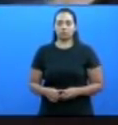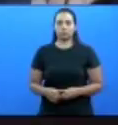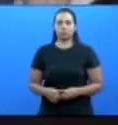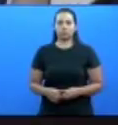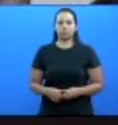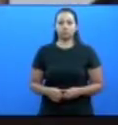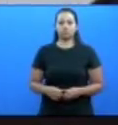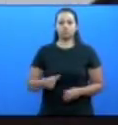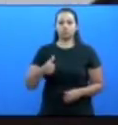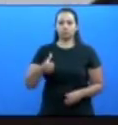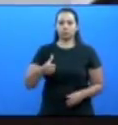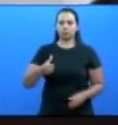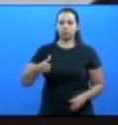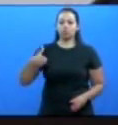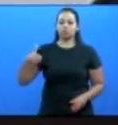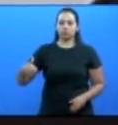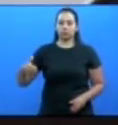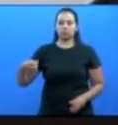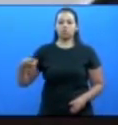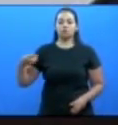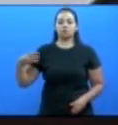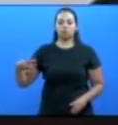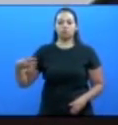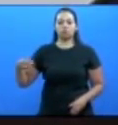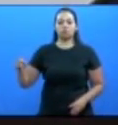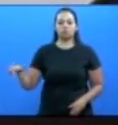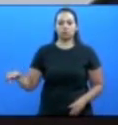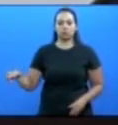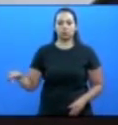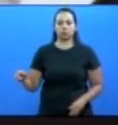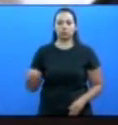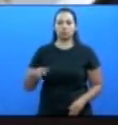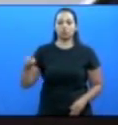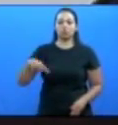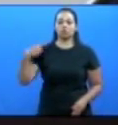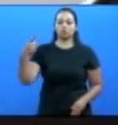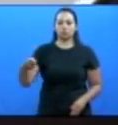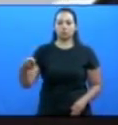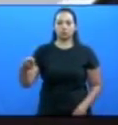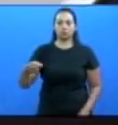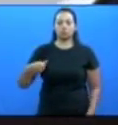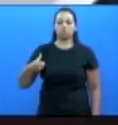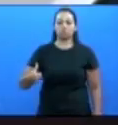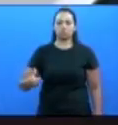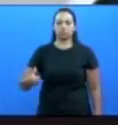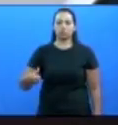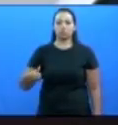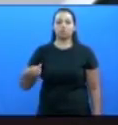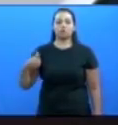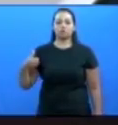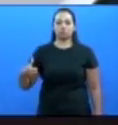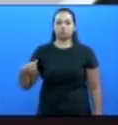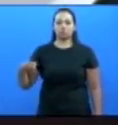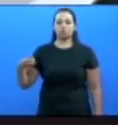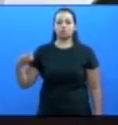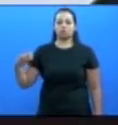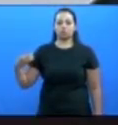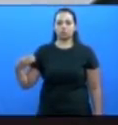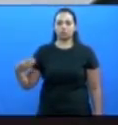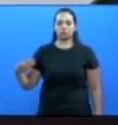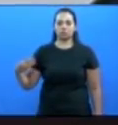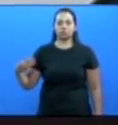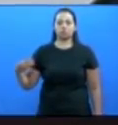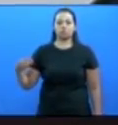número 1137 a 1156. Os vereadores e vereadoras que forem favoráveis a